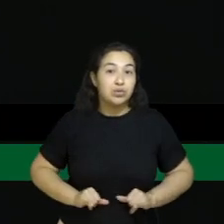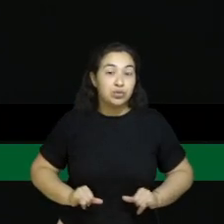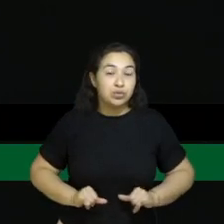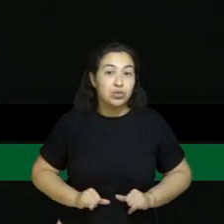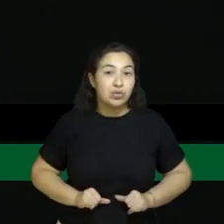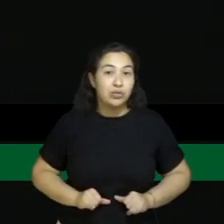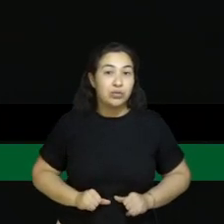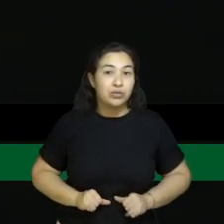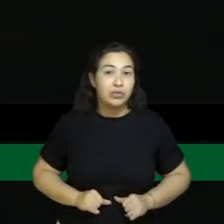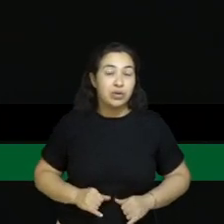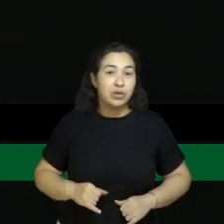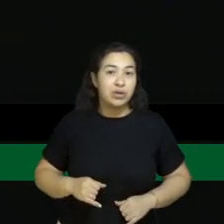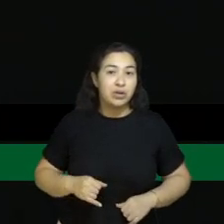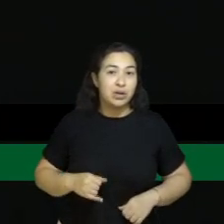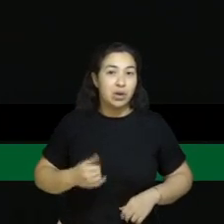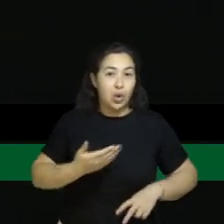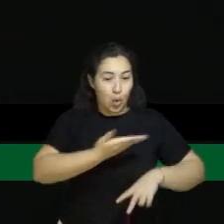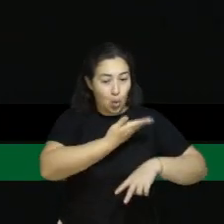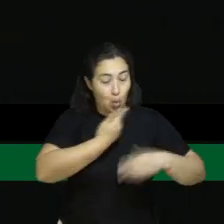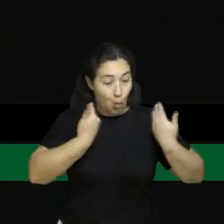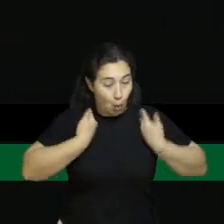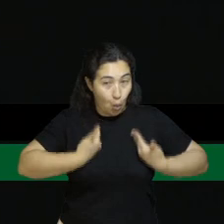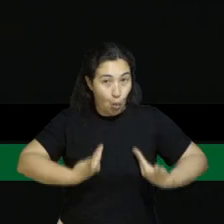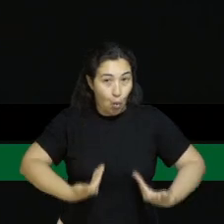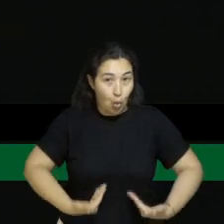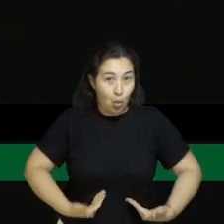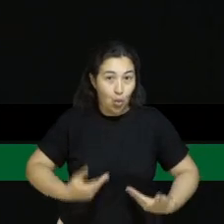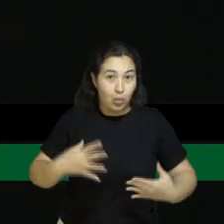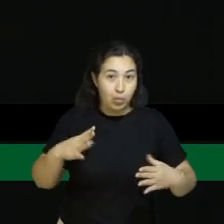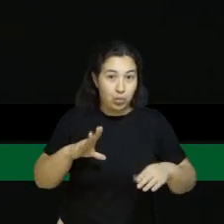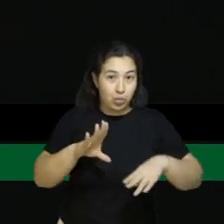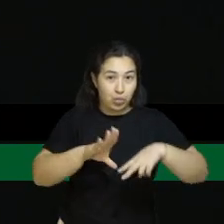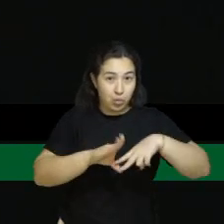epilepsia. Aliás, com fibromialgia.